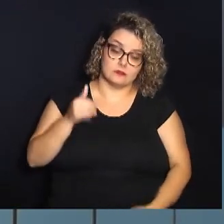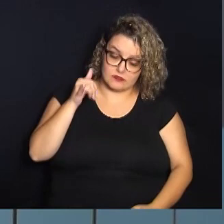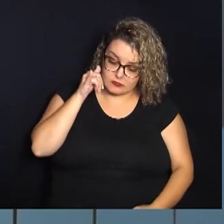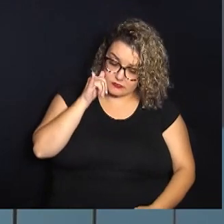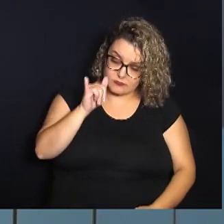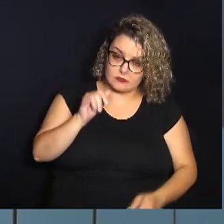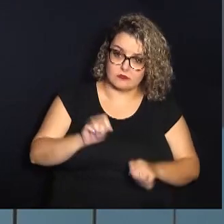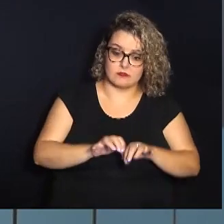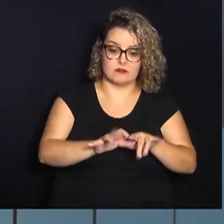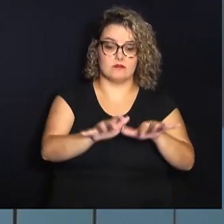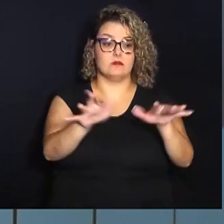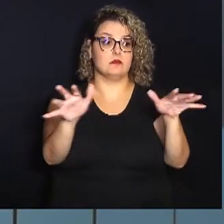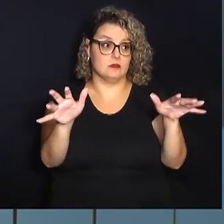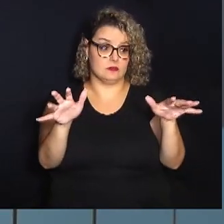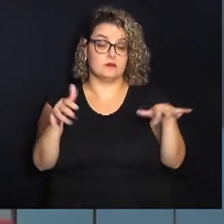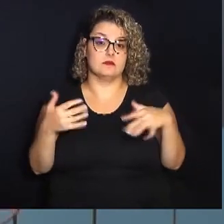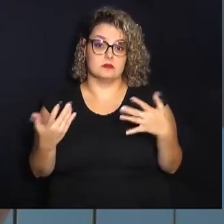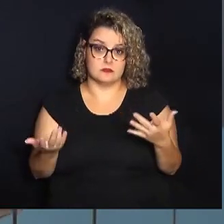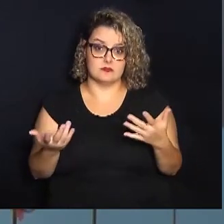ter